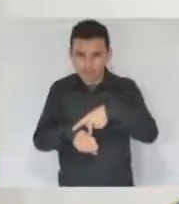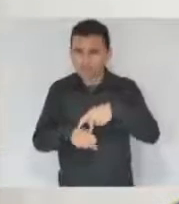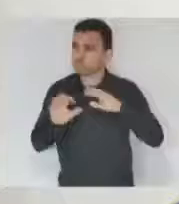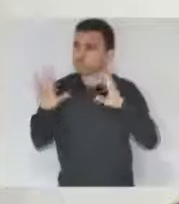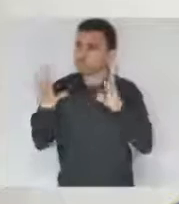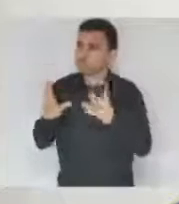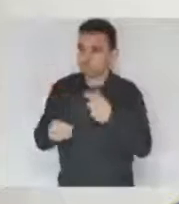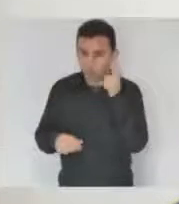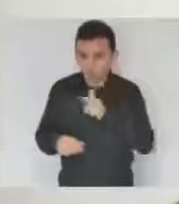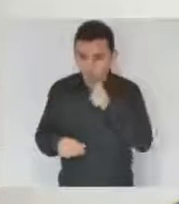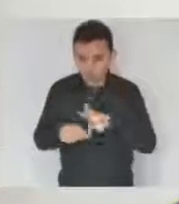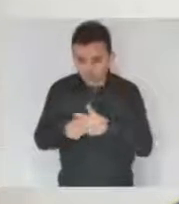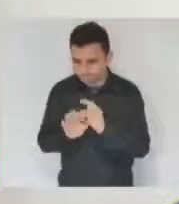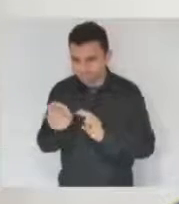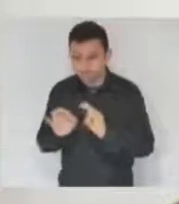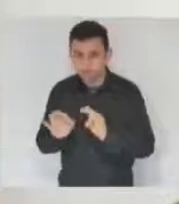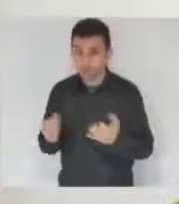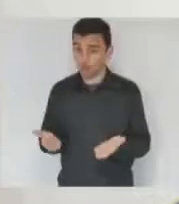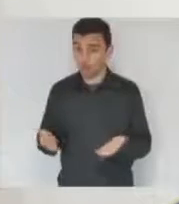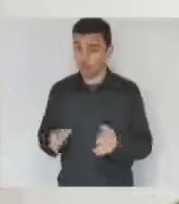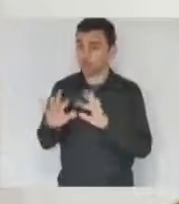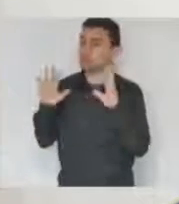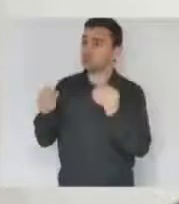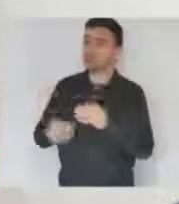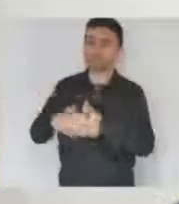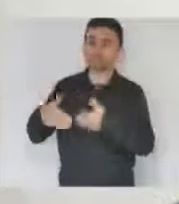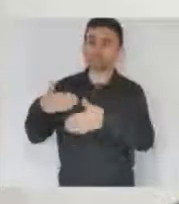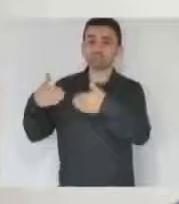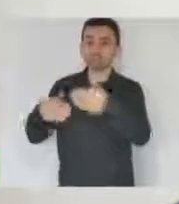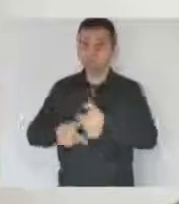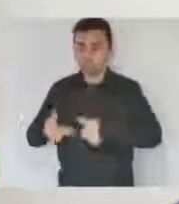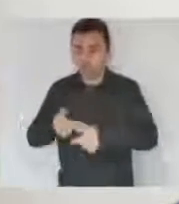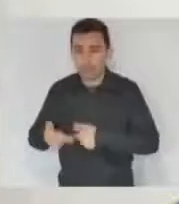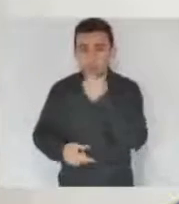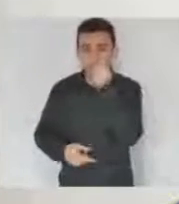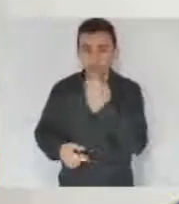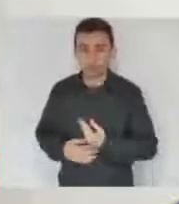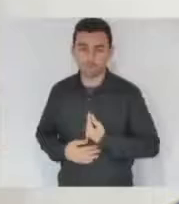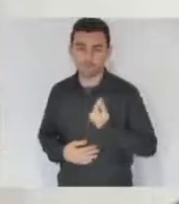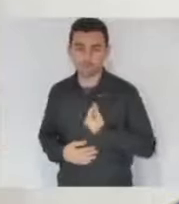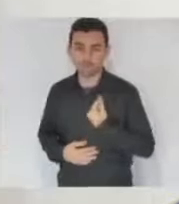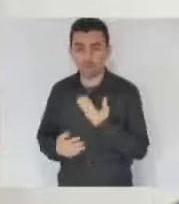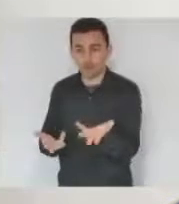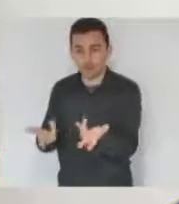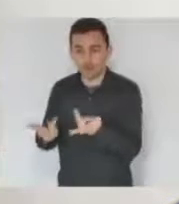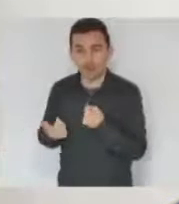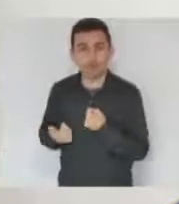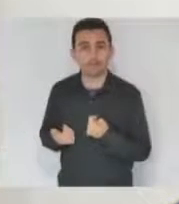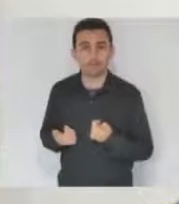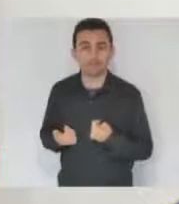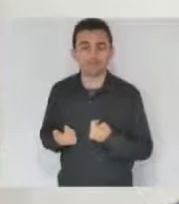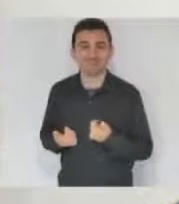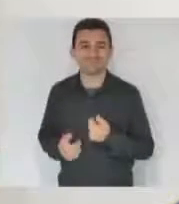ajustes hoje colhem frutos do desenvolvimento, do emprego, da melhora da qualidade de vida da população.